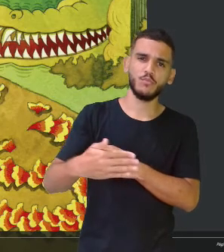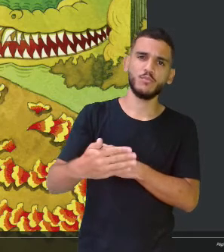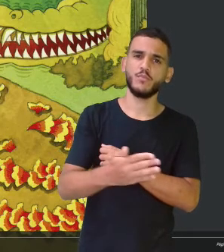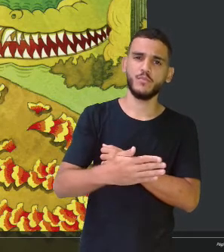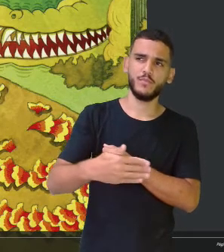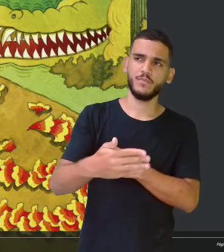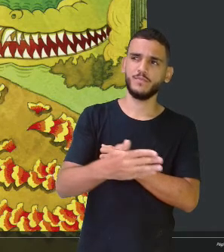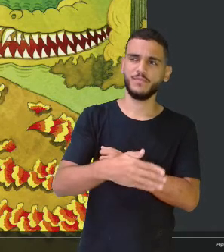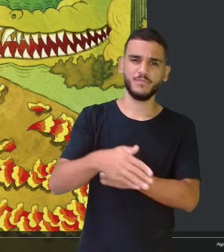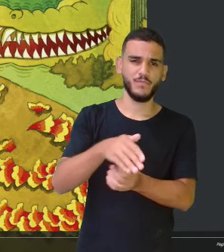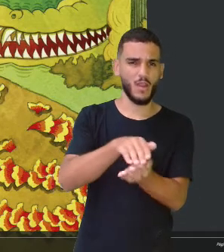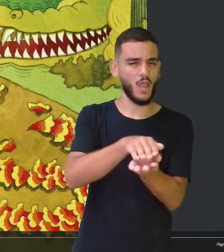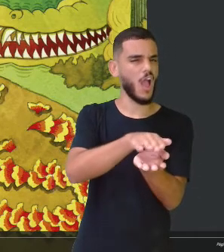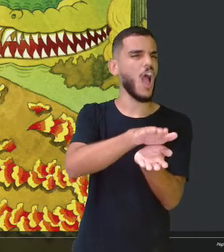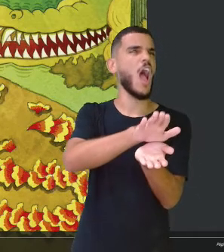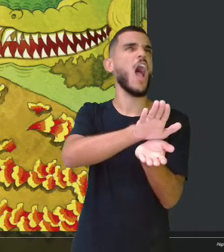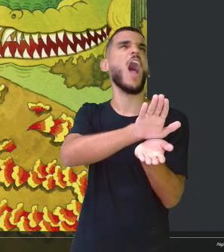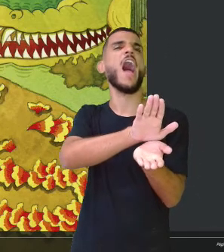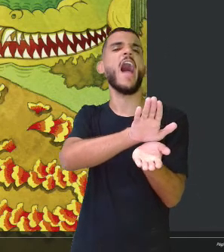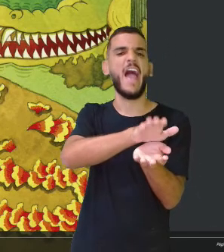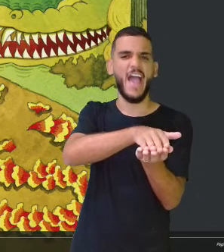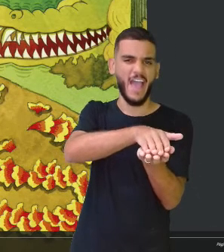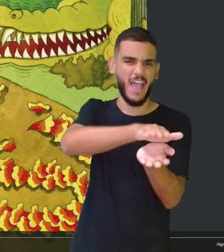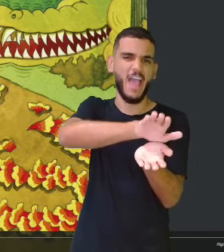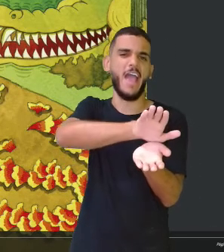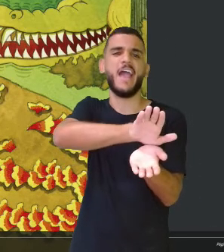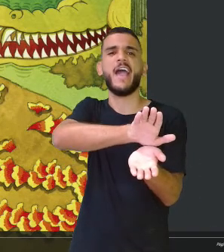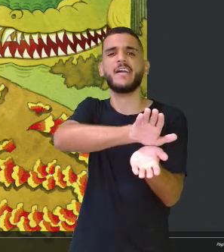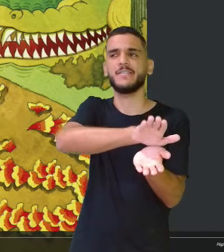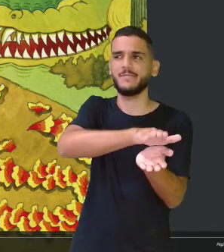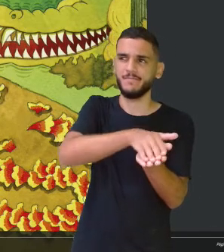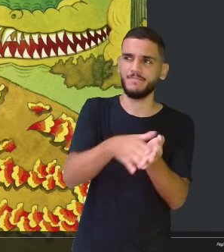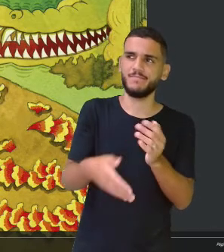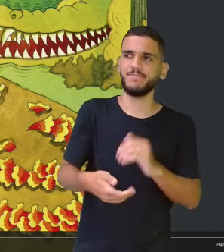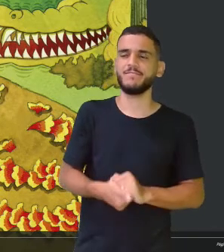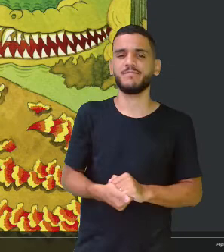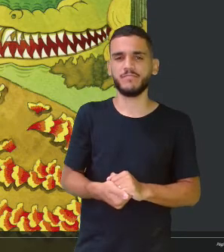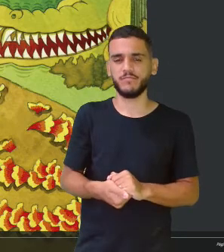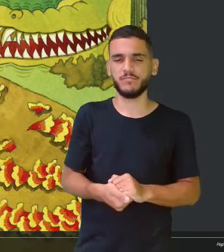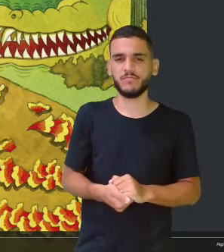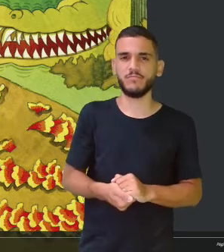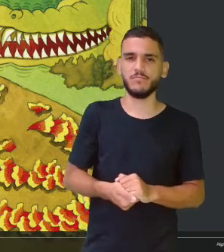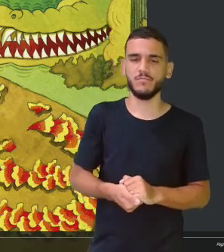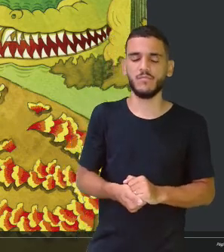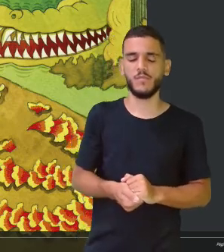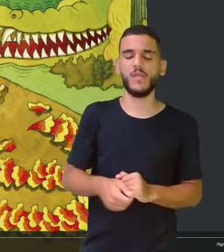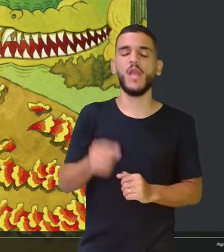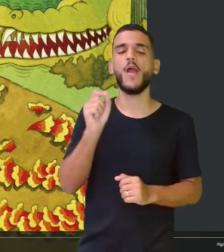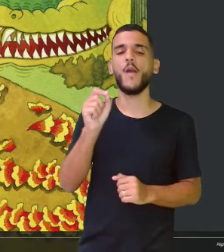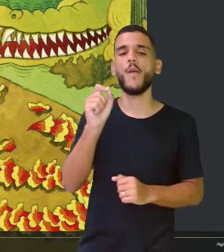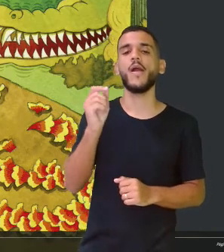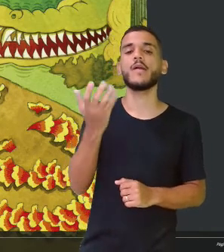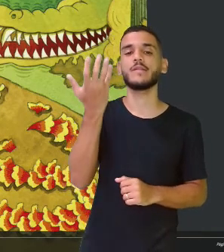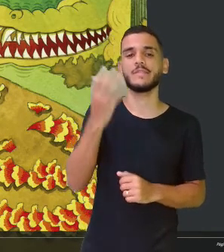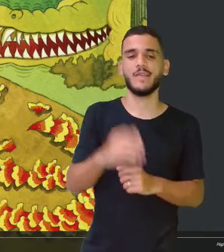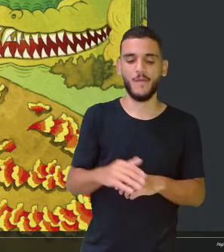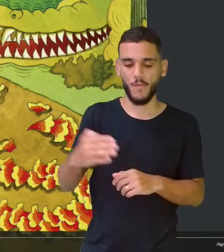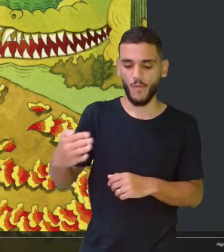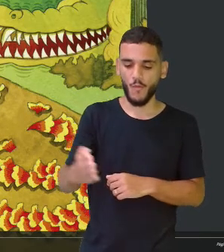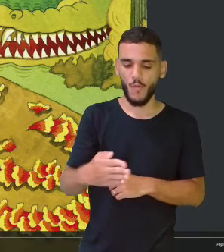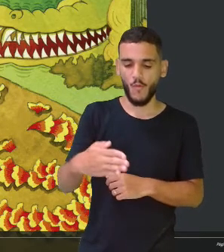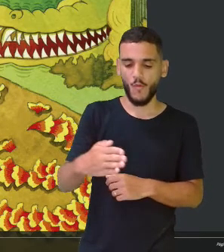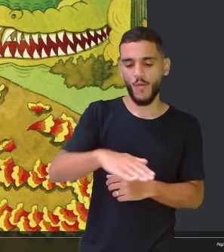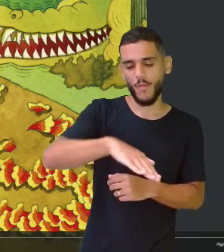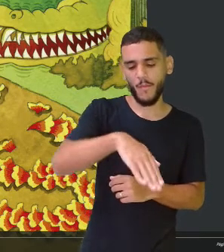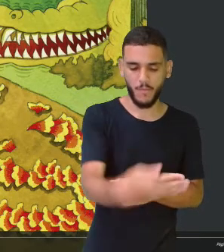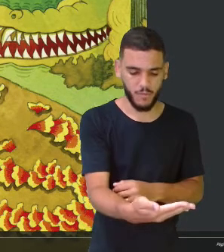ria, escancarada. Aí, claro, aconteceu, né? O peixão tropeçou numa pedra, caiu